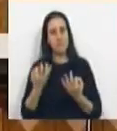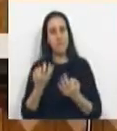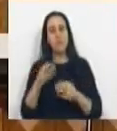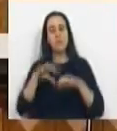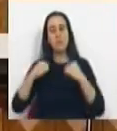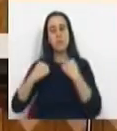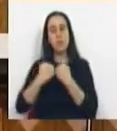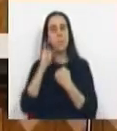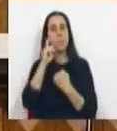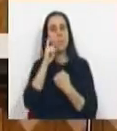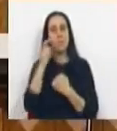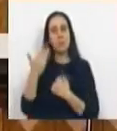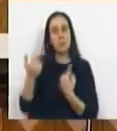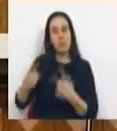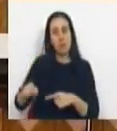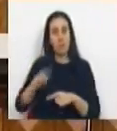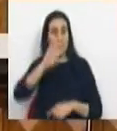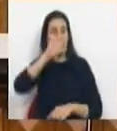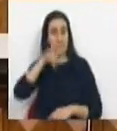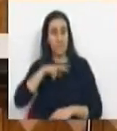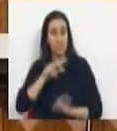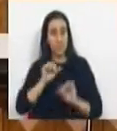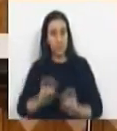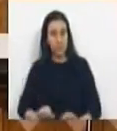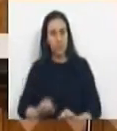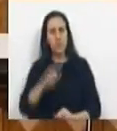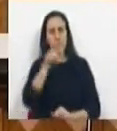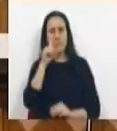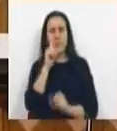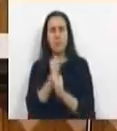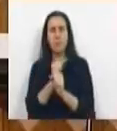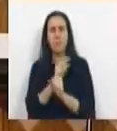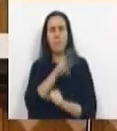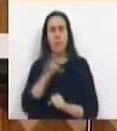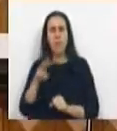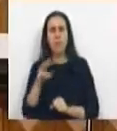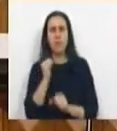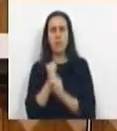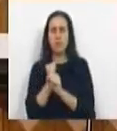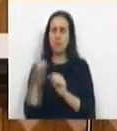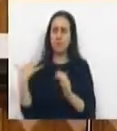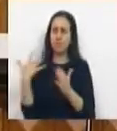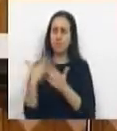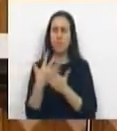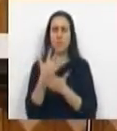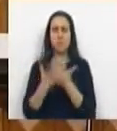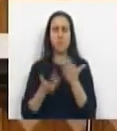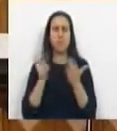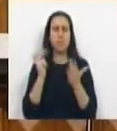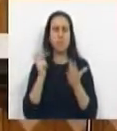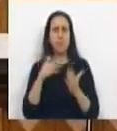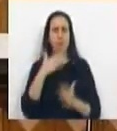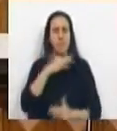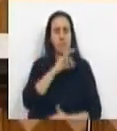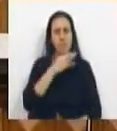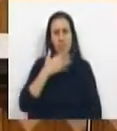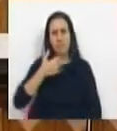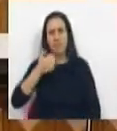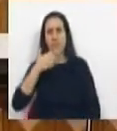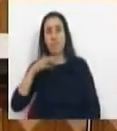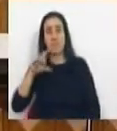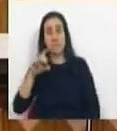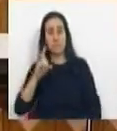proteção social. No nosso país existem milhares de trabalhadores com longas carreiras contributivas, iniciadas aos 14, 15 e